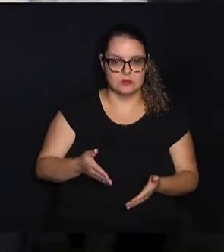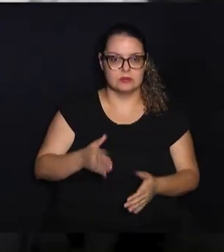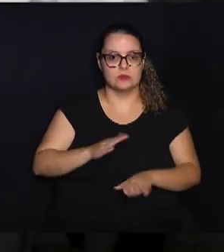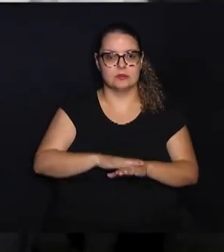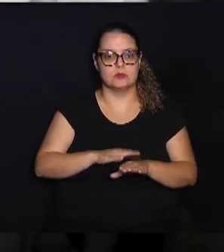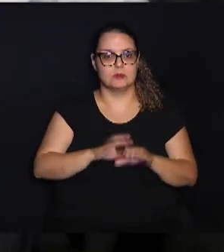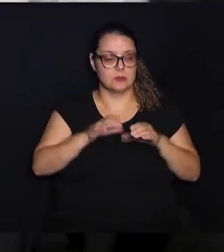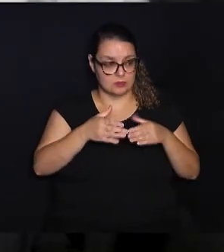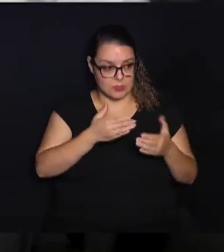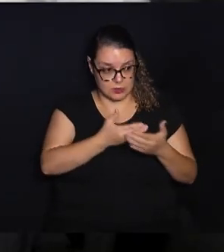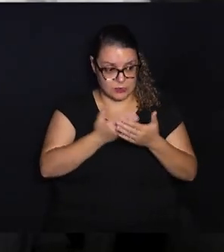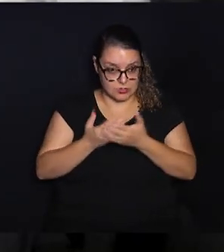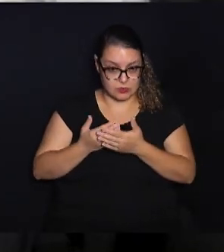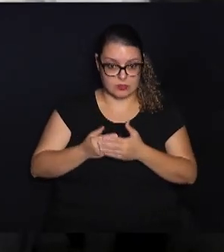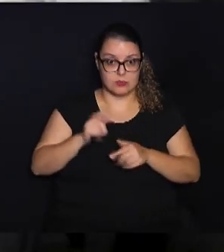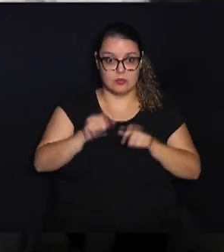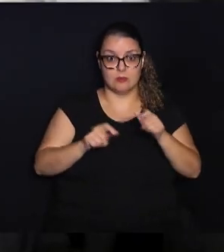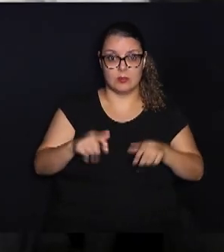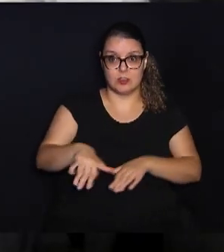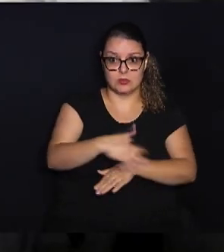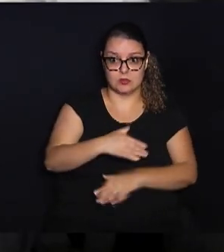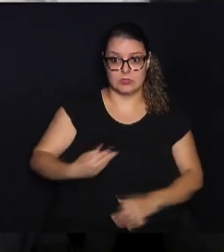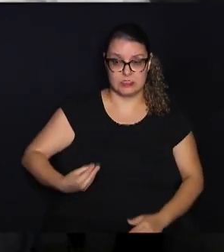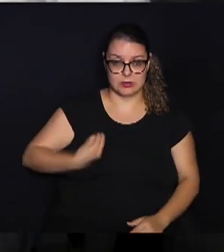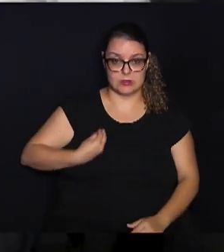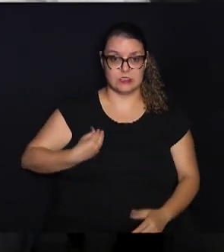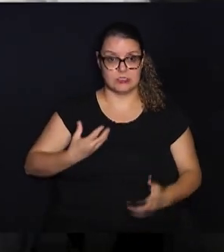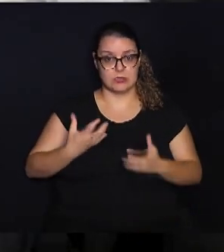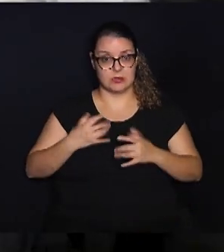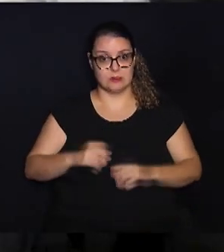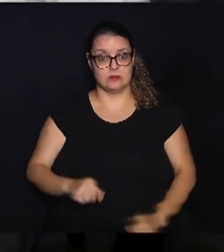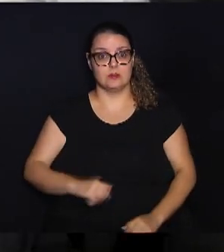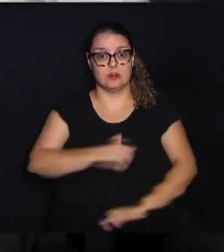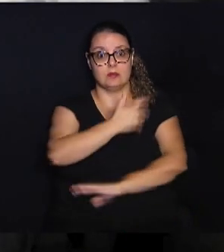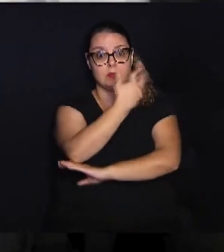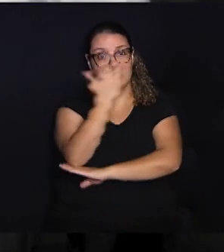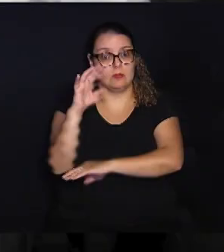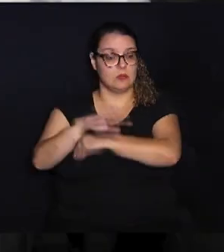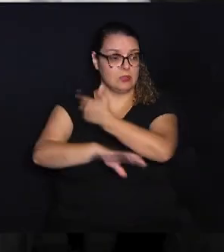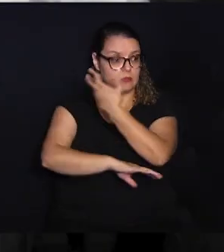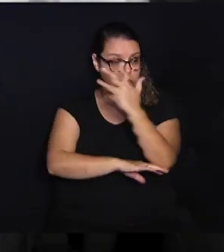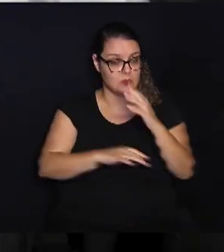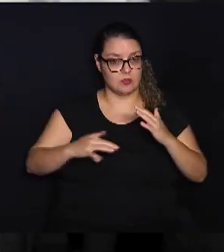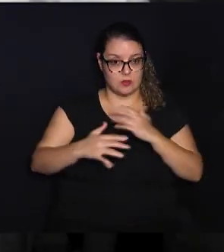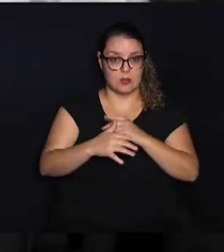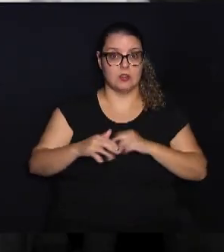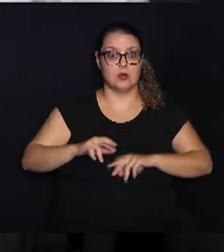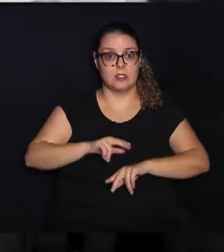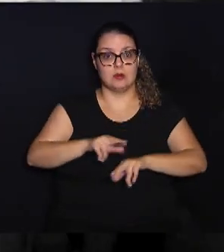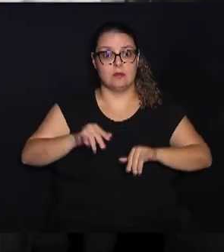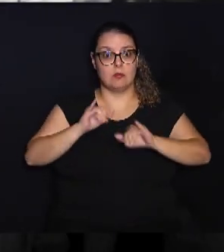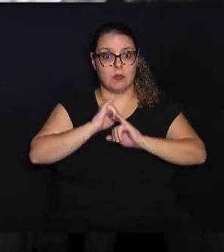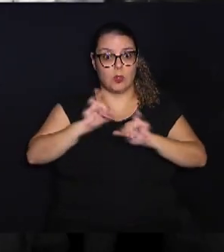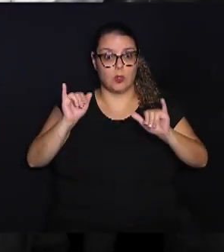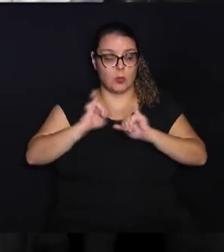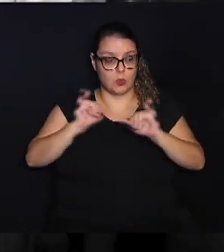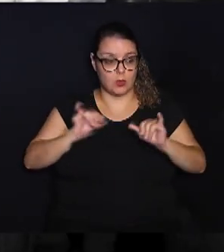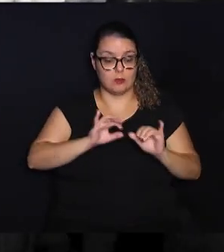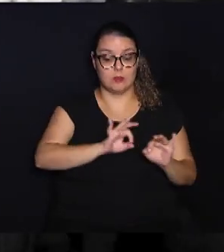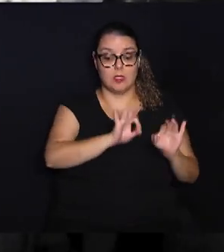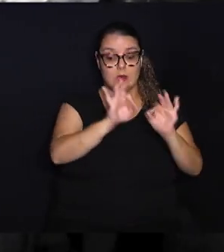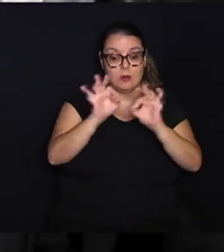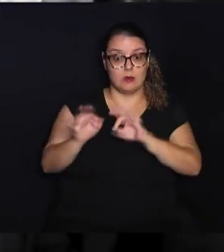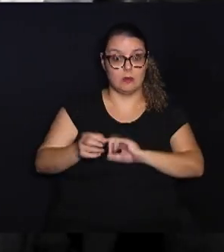de Estudos das Pessoas em Situação de Rua, eu quero passar para da arborização urbana, porque também deu muita repercussão, acompanhei